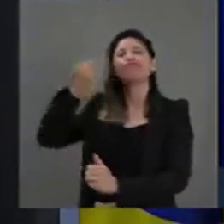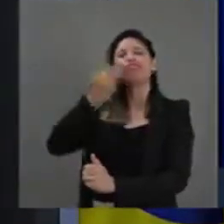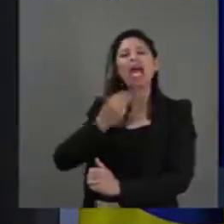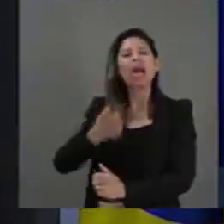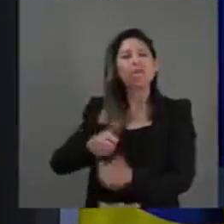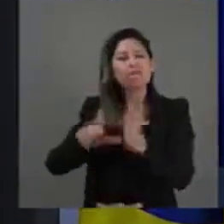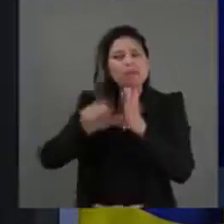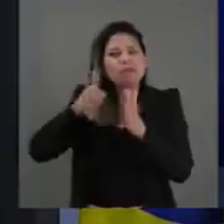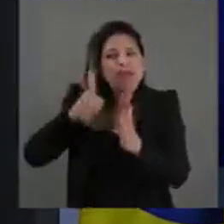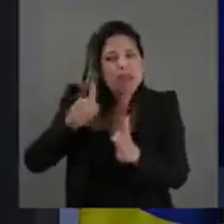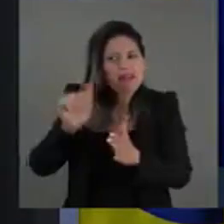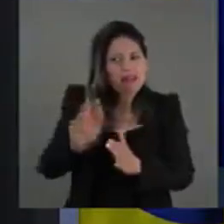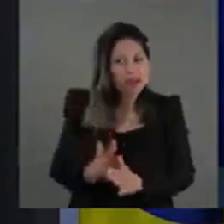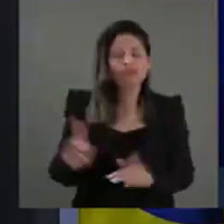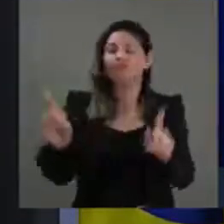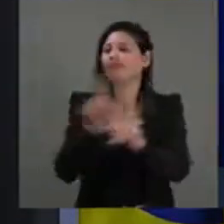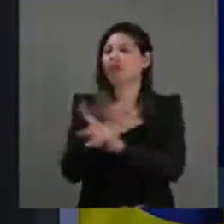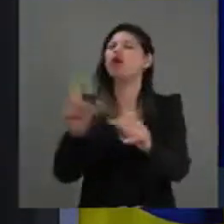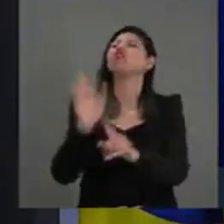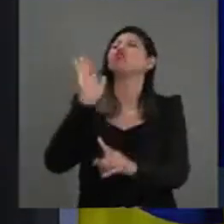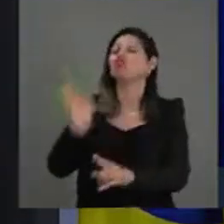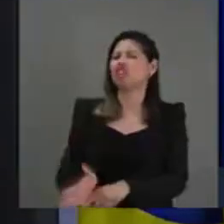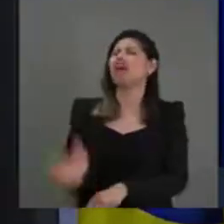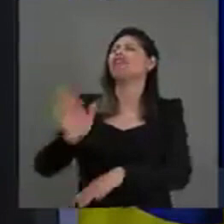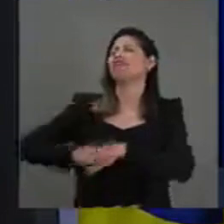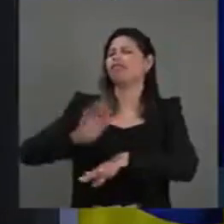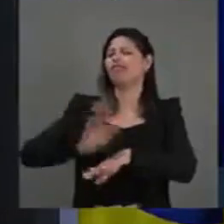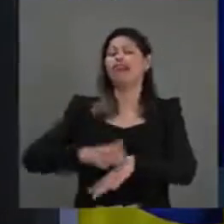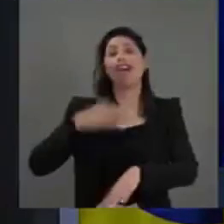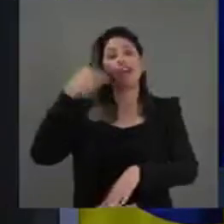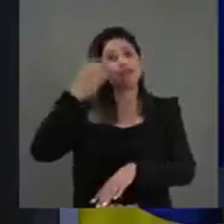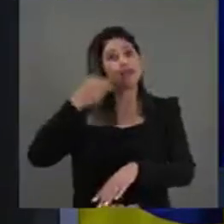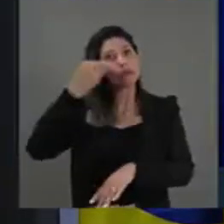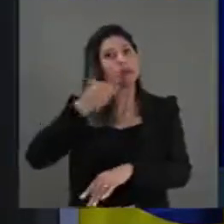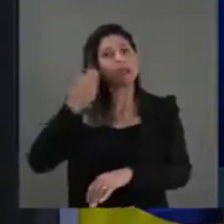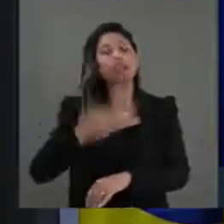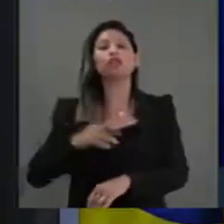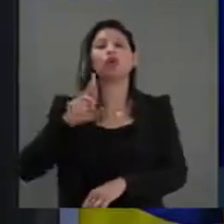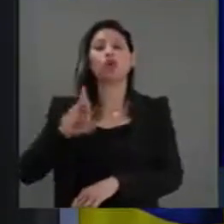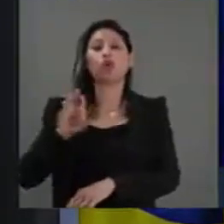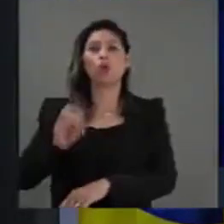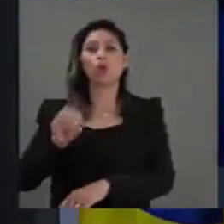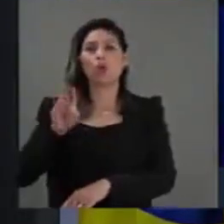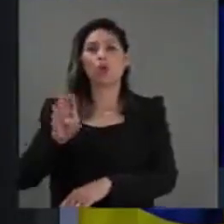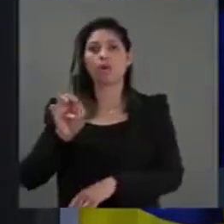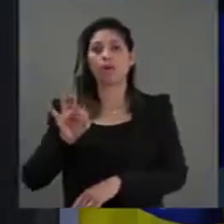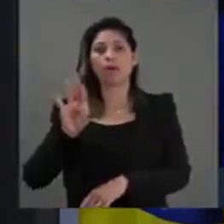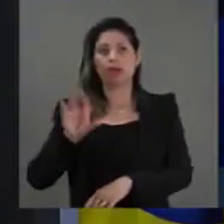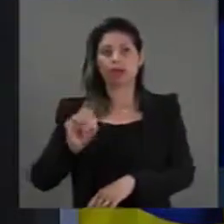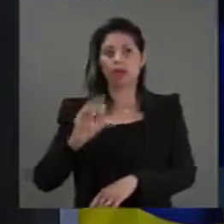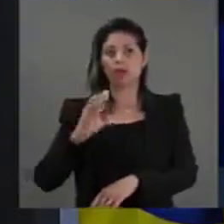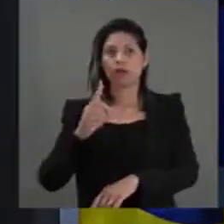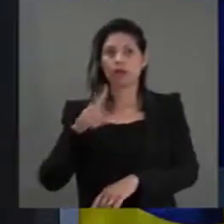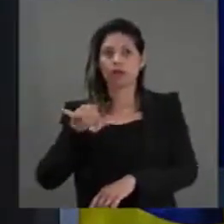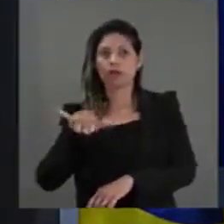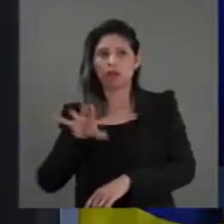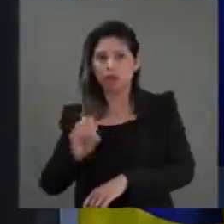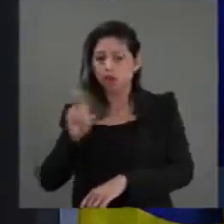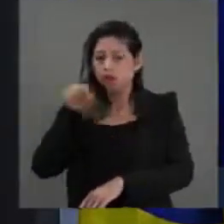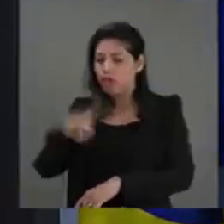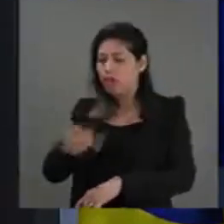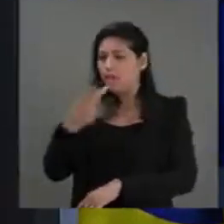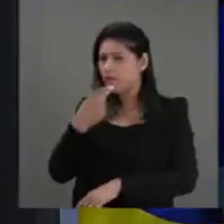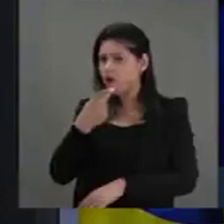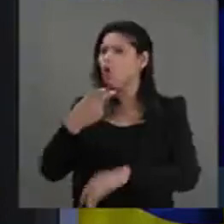tona. Roberto Cláudio, que foi prefeito da cidade de Fortaleza, denunciou durante a campanha, ele foi